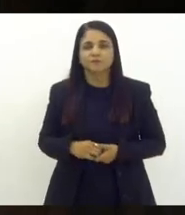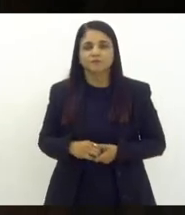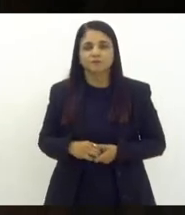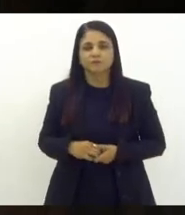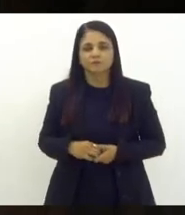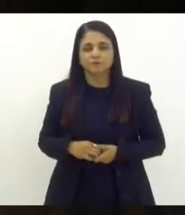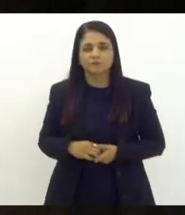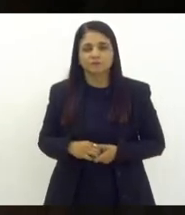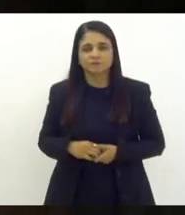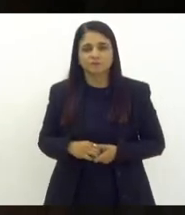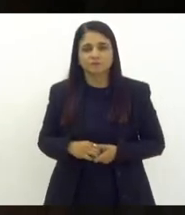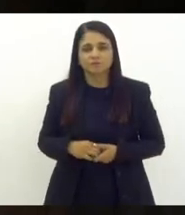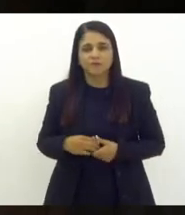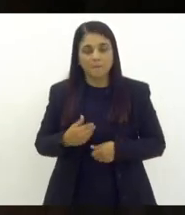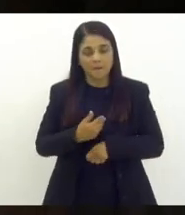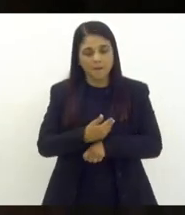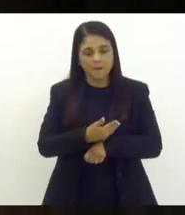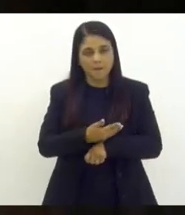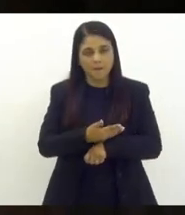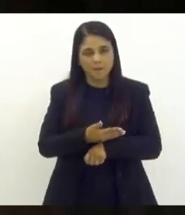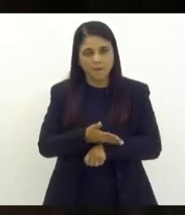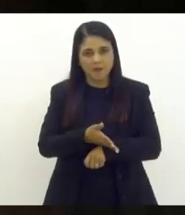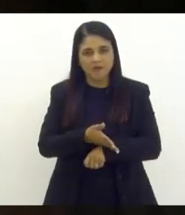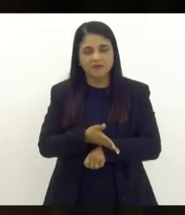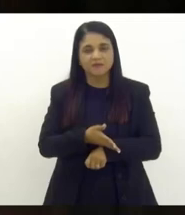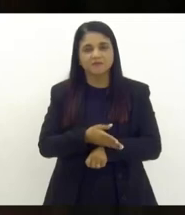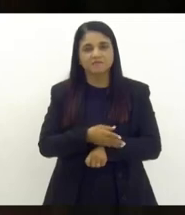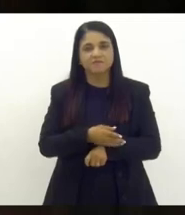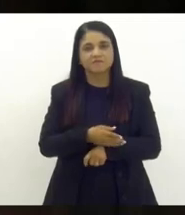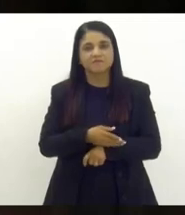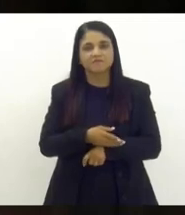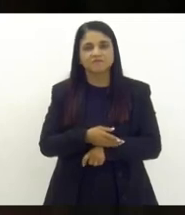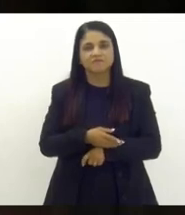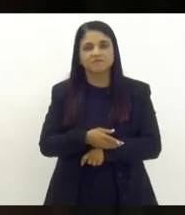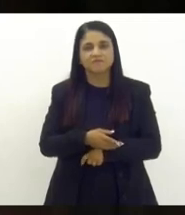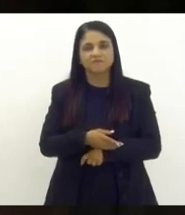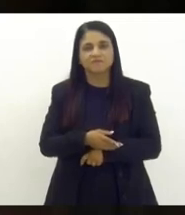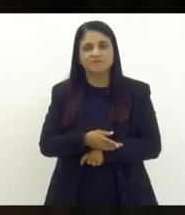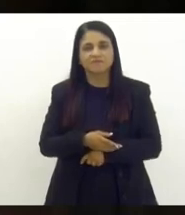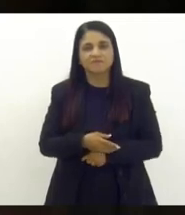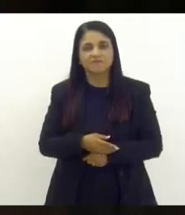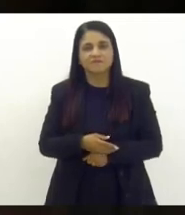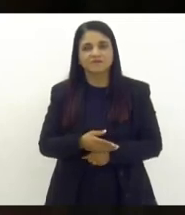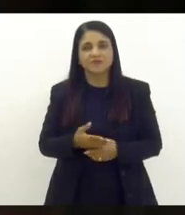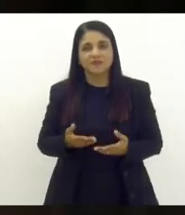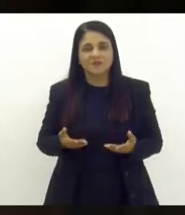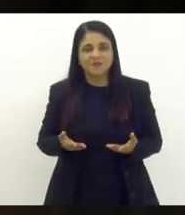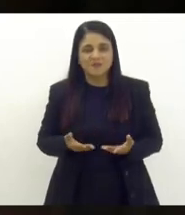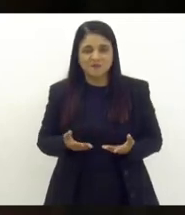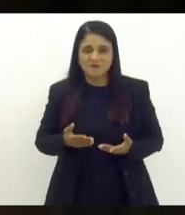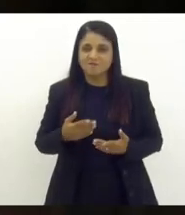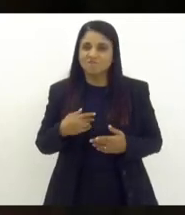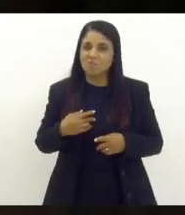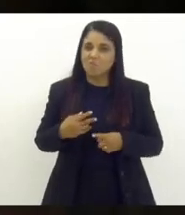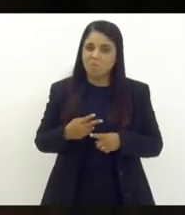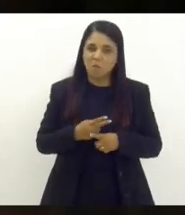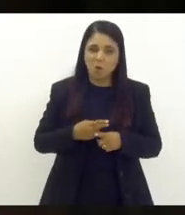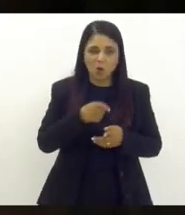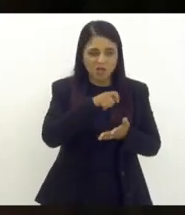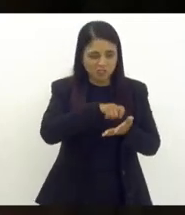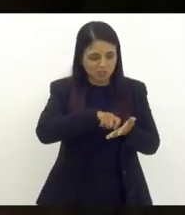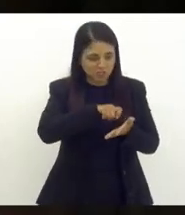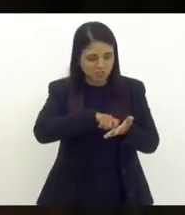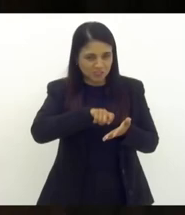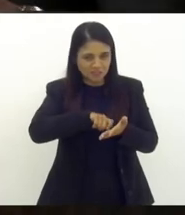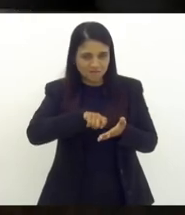no avançar das horas até para que todos possam eu sei que eu até procurei escrever para não deixar